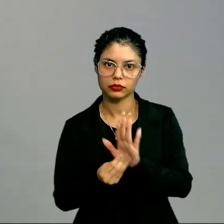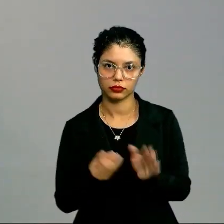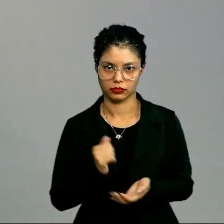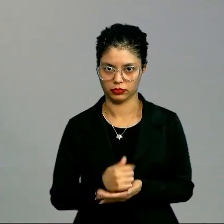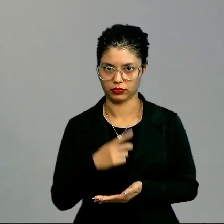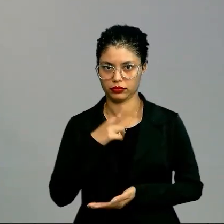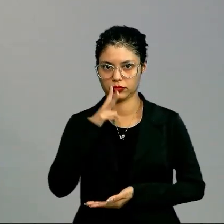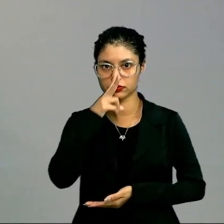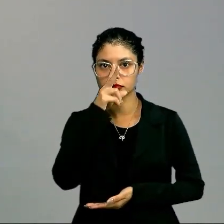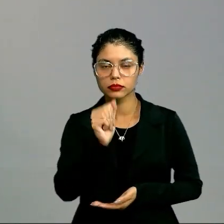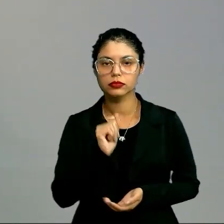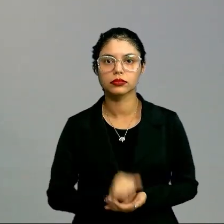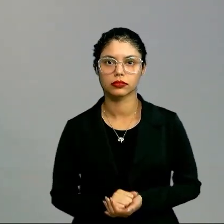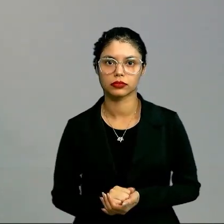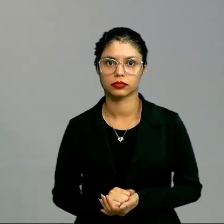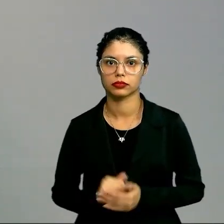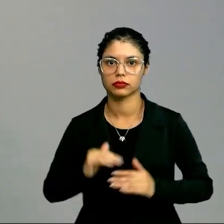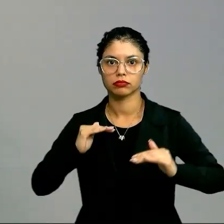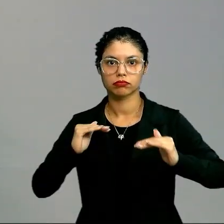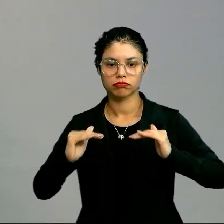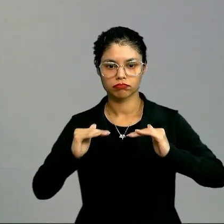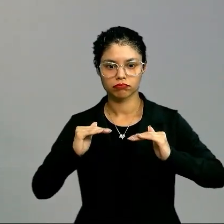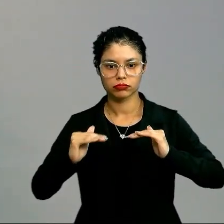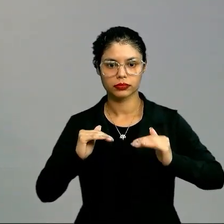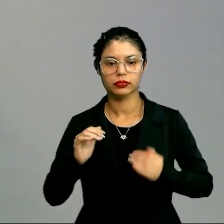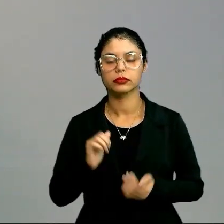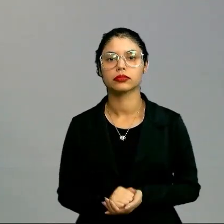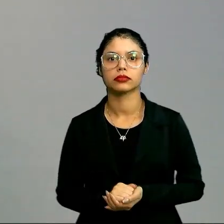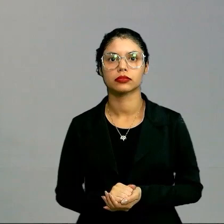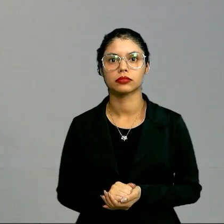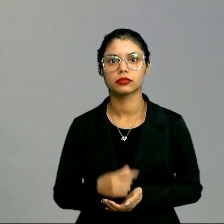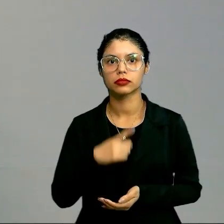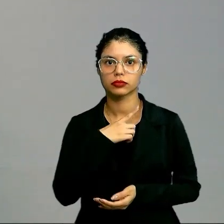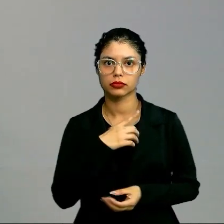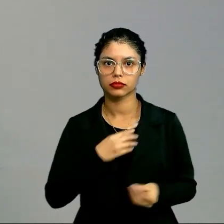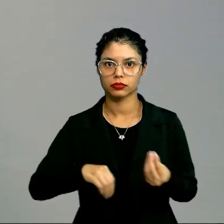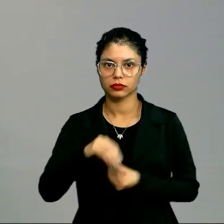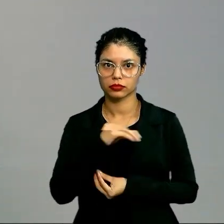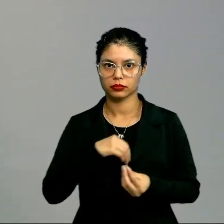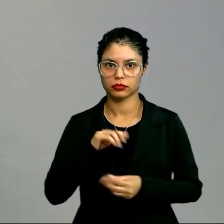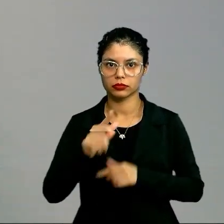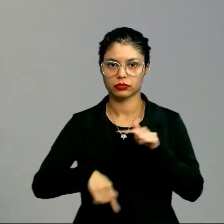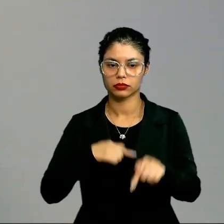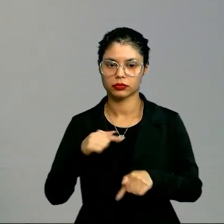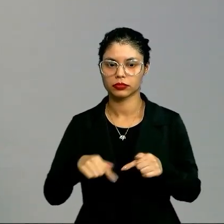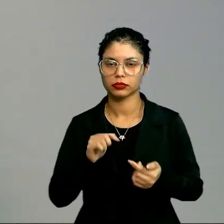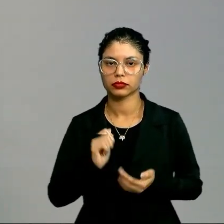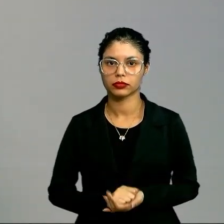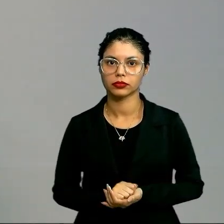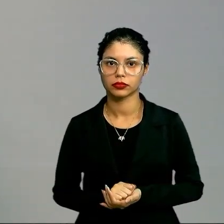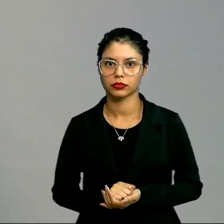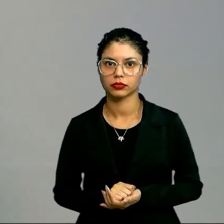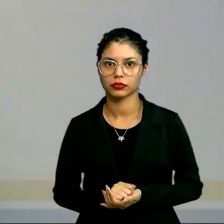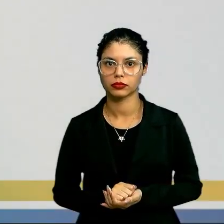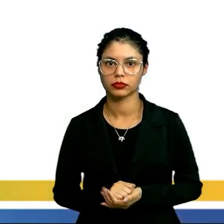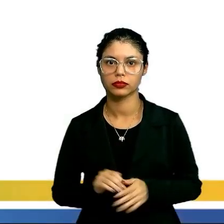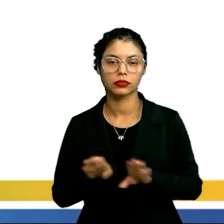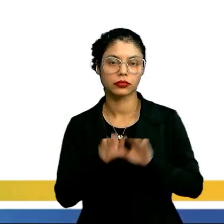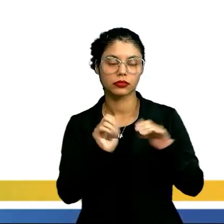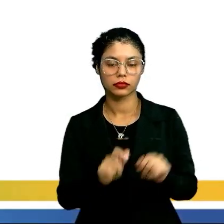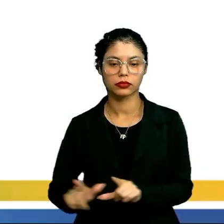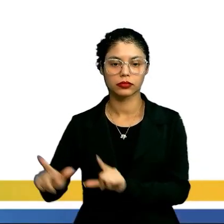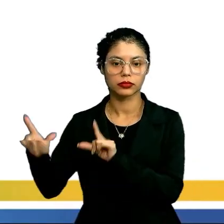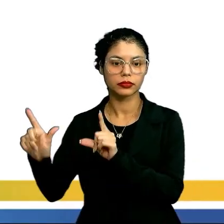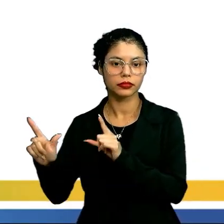têm o poder de deslocar o equilíbrio químico, de perturbar uma reação química. Perfeito? Então acompanha comigo aí na tela.